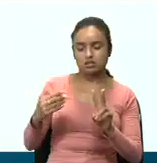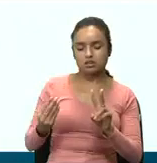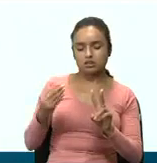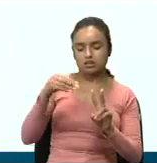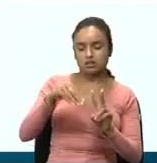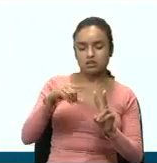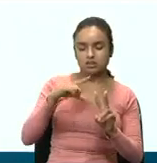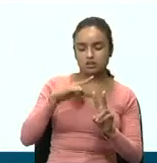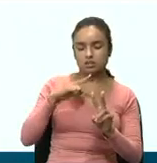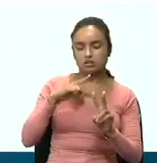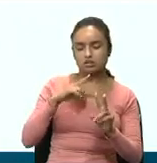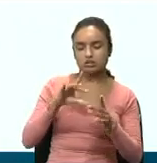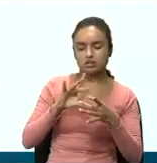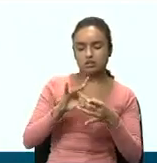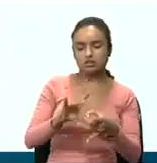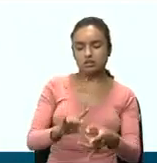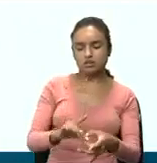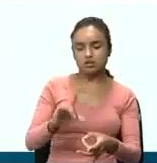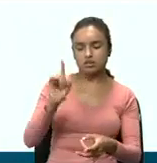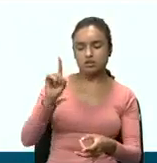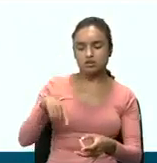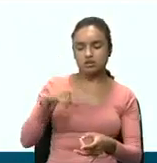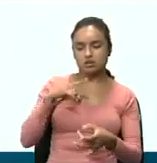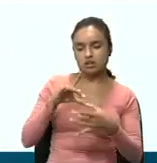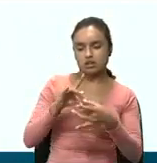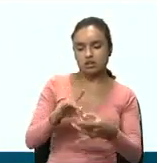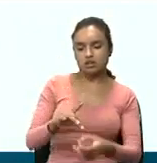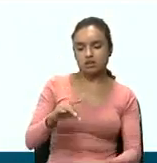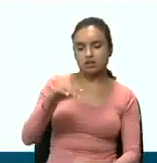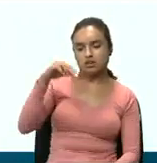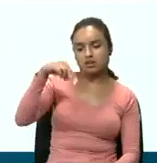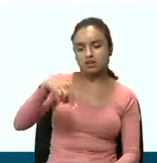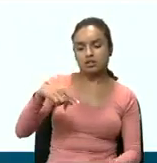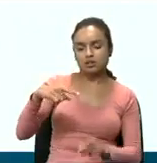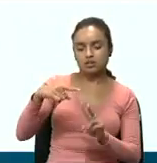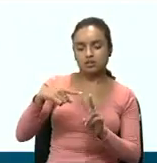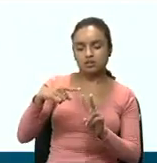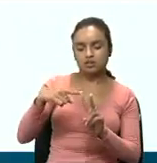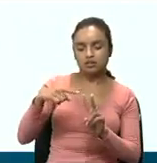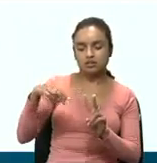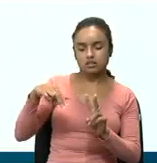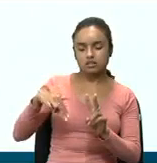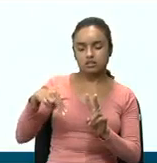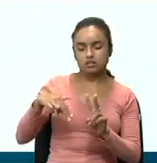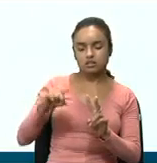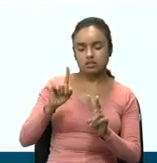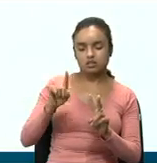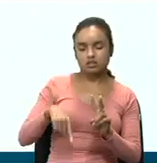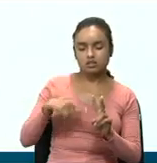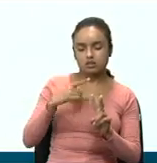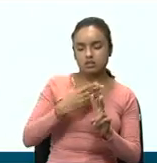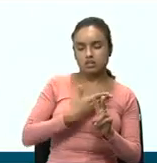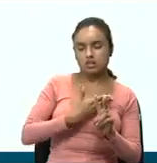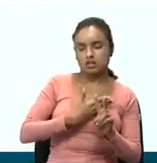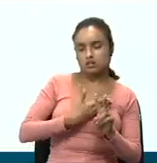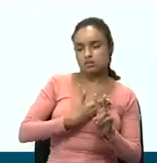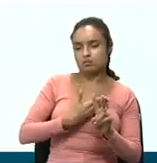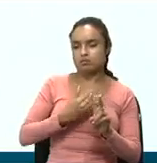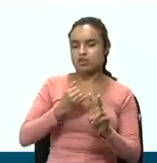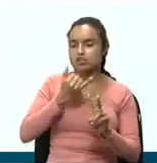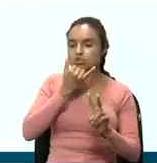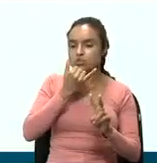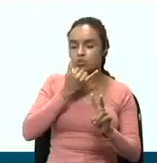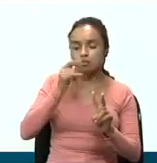ter aqui a raiz quadrada de n, e esse meio, o que acontece? É uma divisão de fração. Então, ele